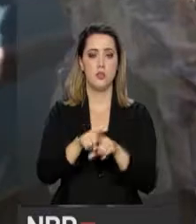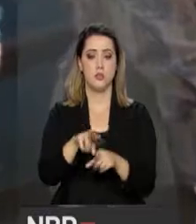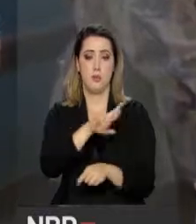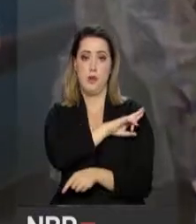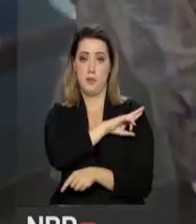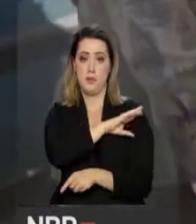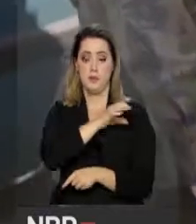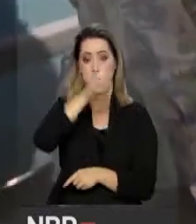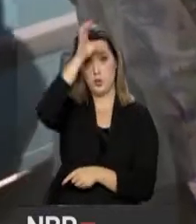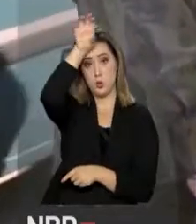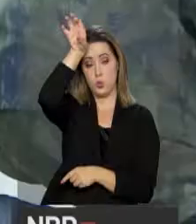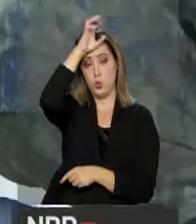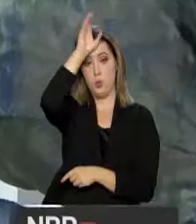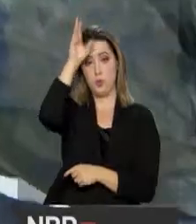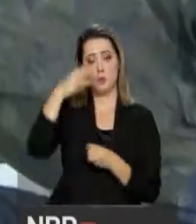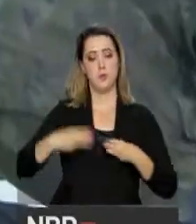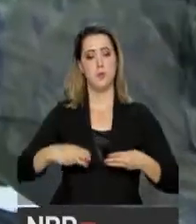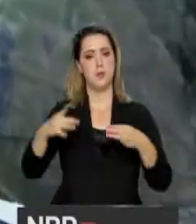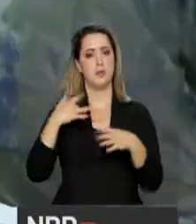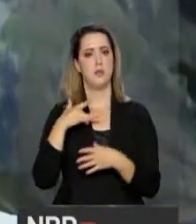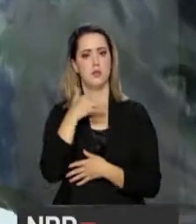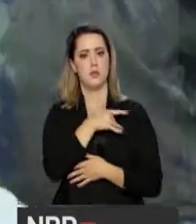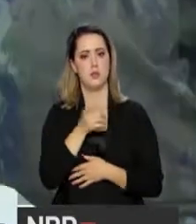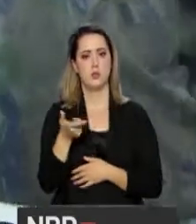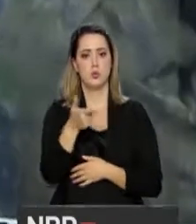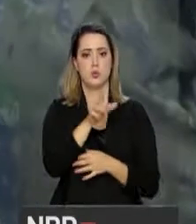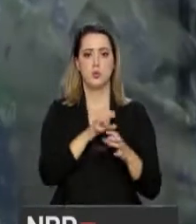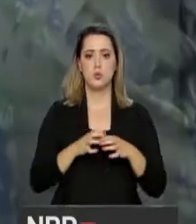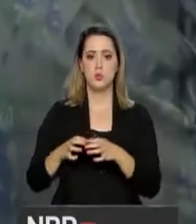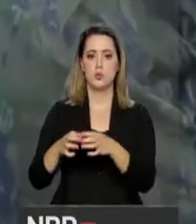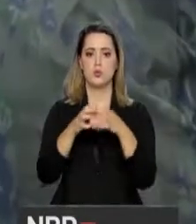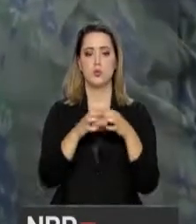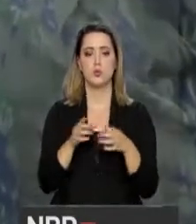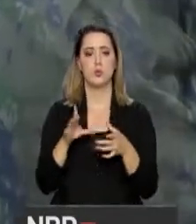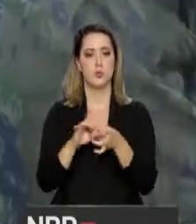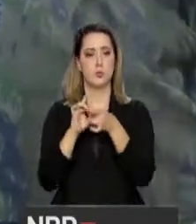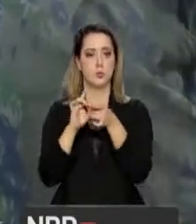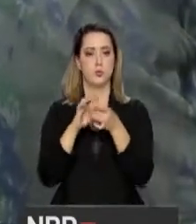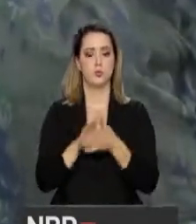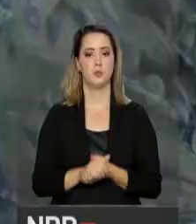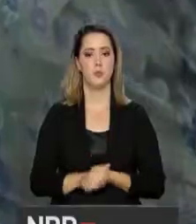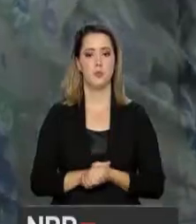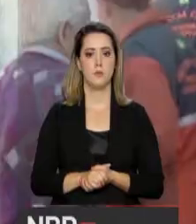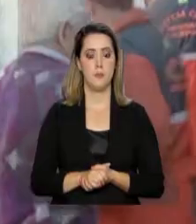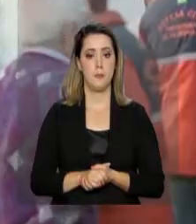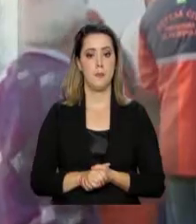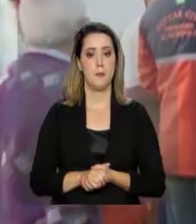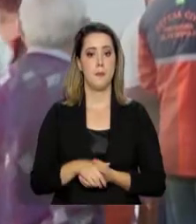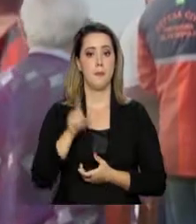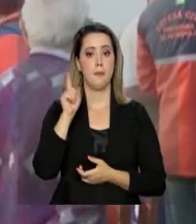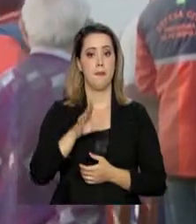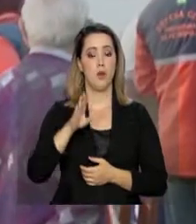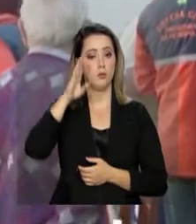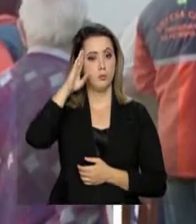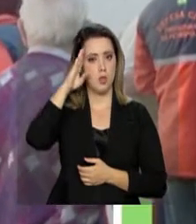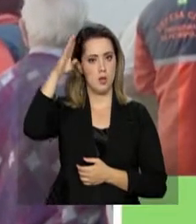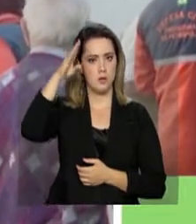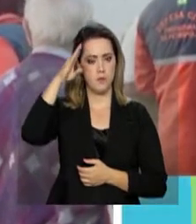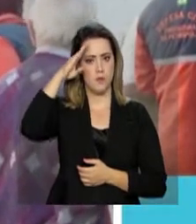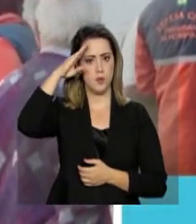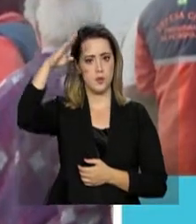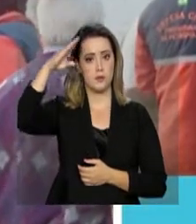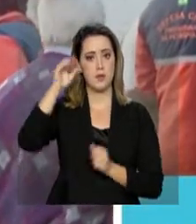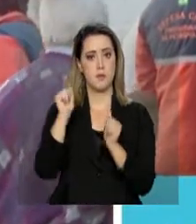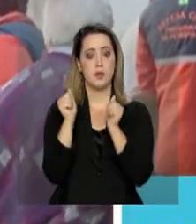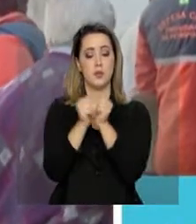de Bombeiros, Ministério da Saúde e outros organismos ligados à Defesa Civil. As Forças Armadas têm sido leais companheiras